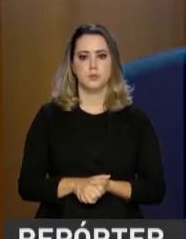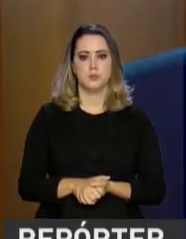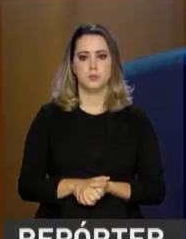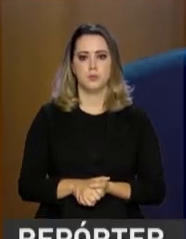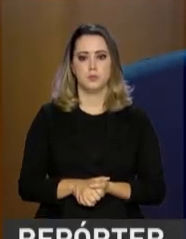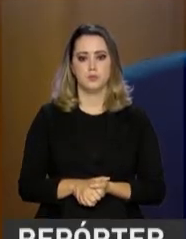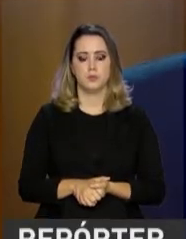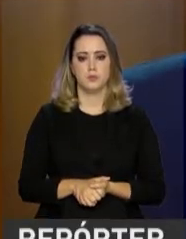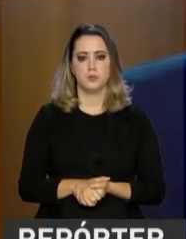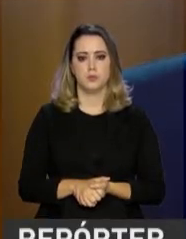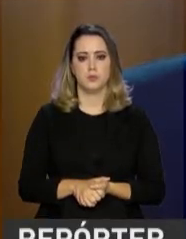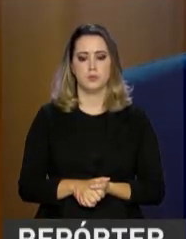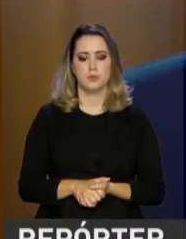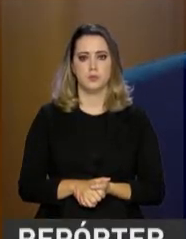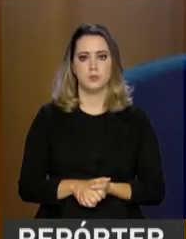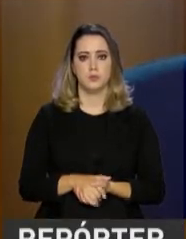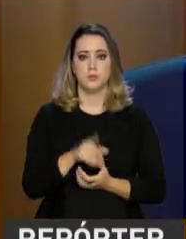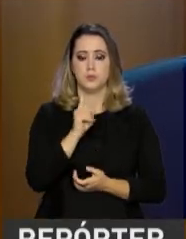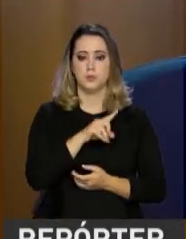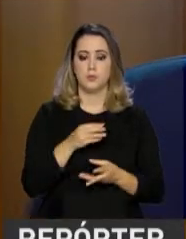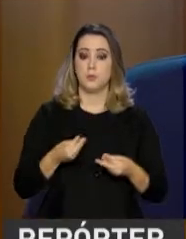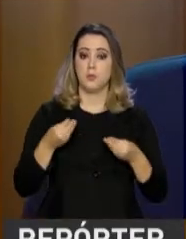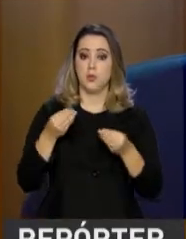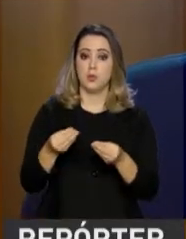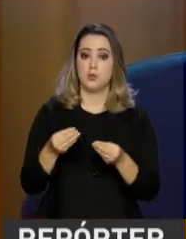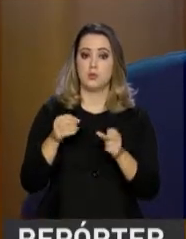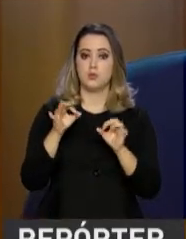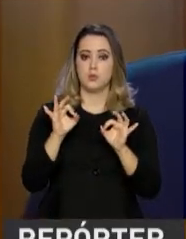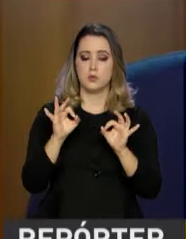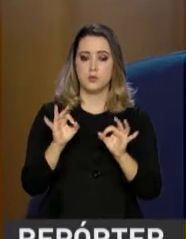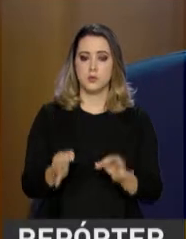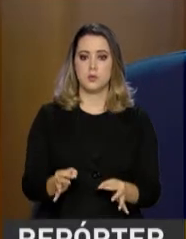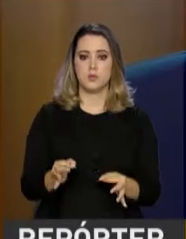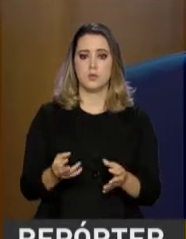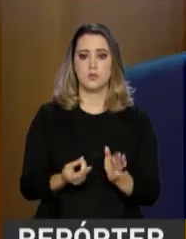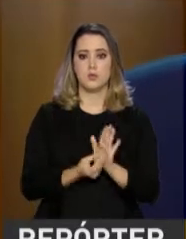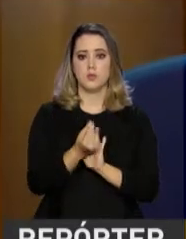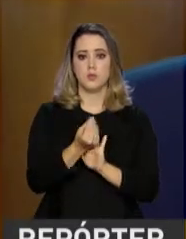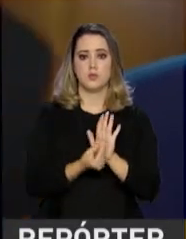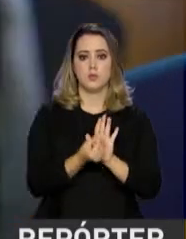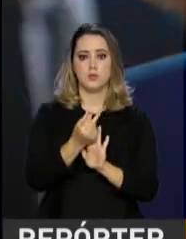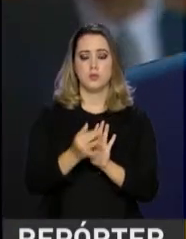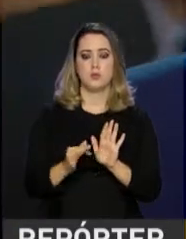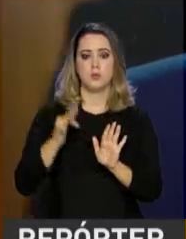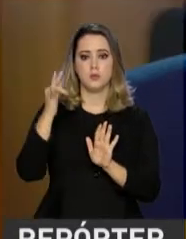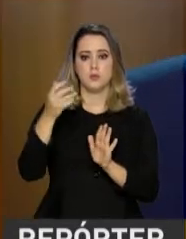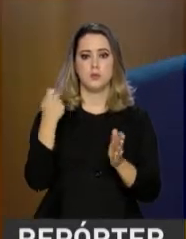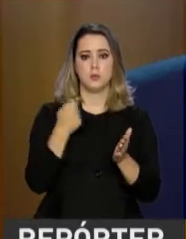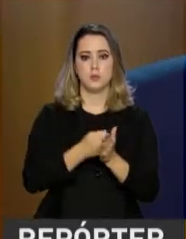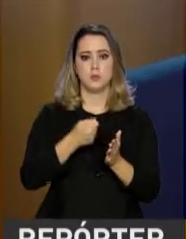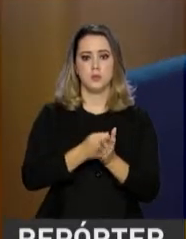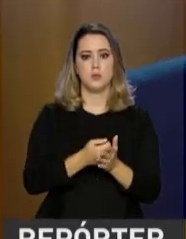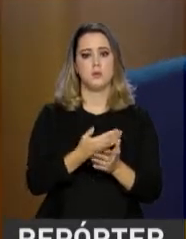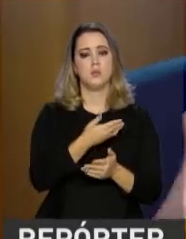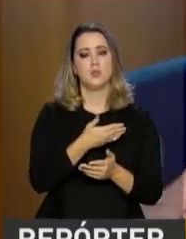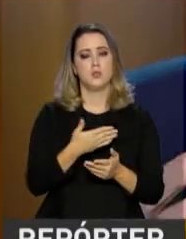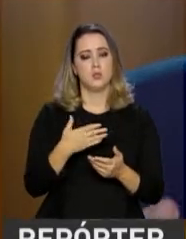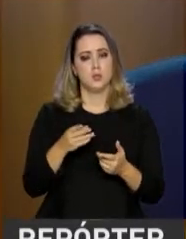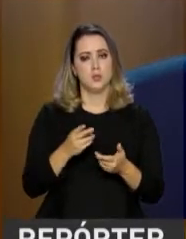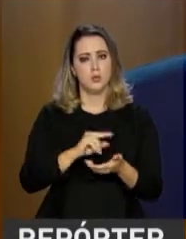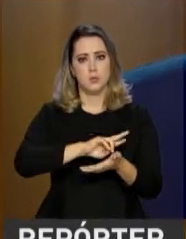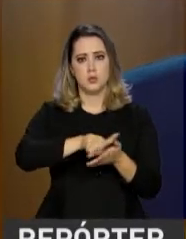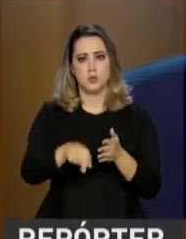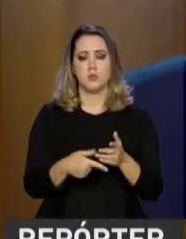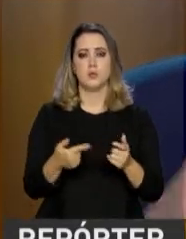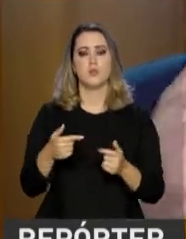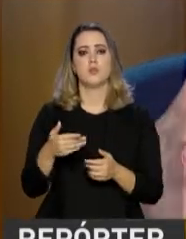isso vai garantir que as contas públicas estejam saudáveis no futuro que o estado brasileiro não